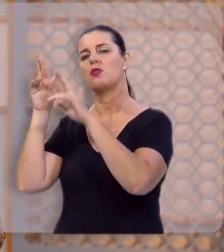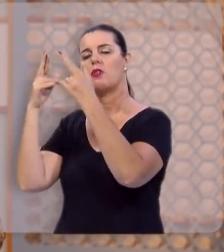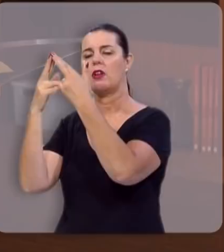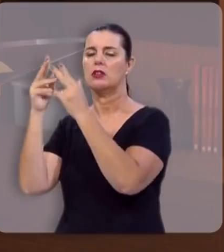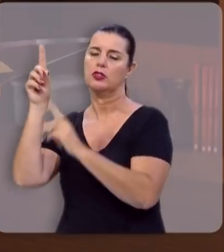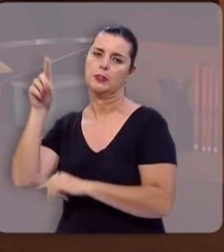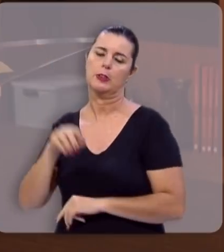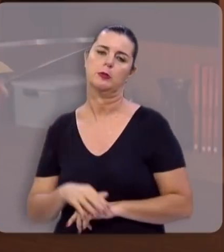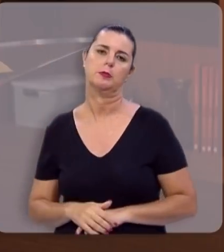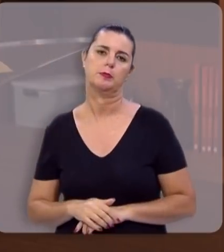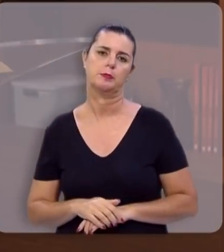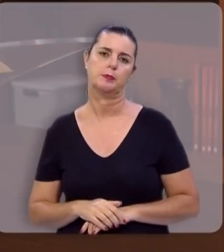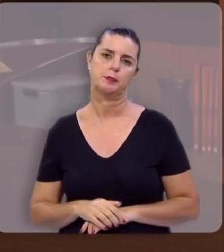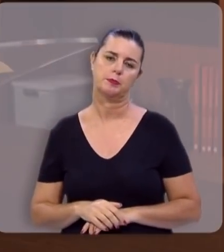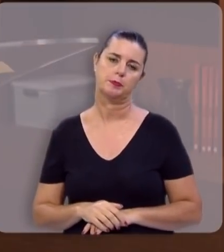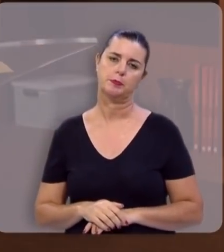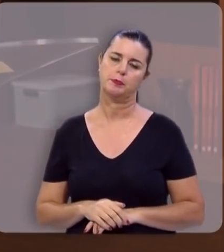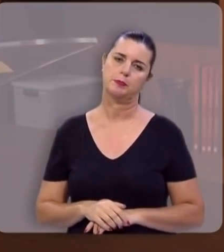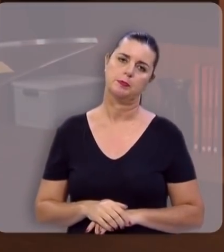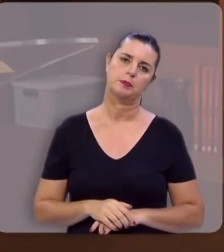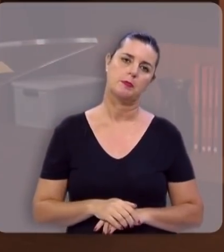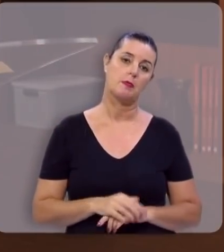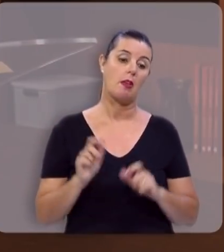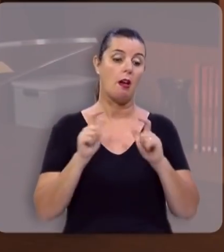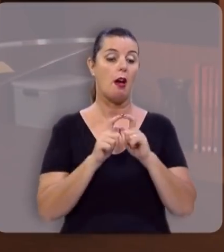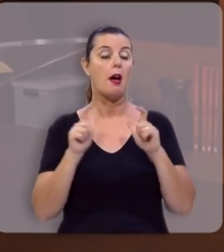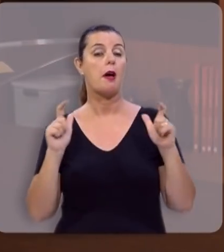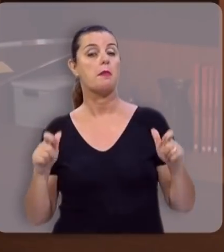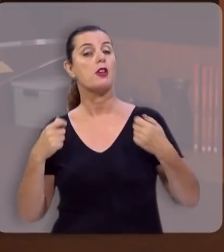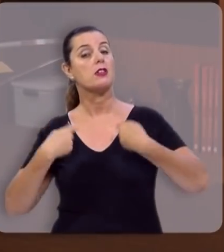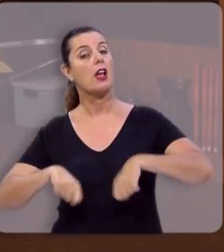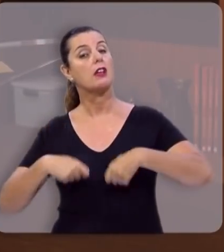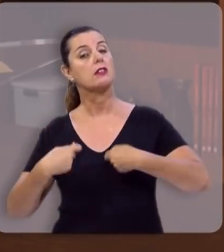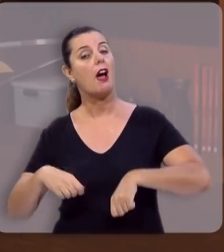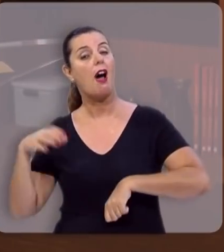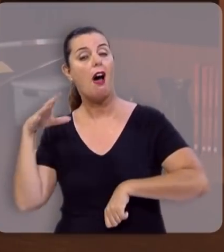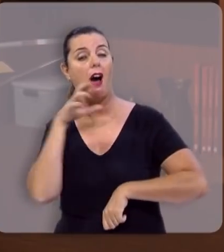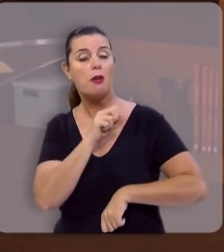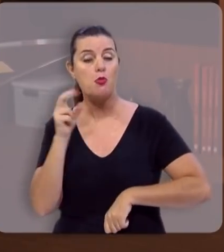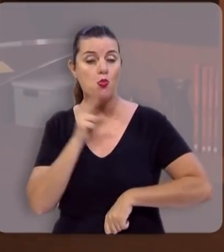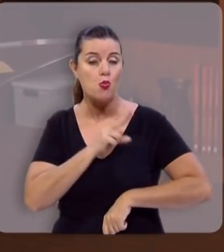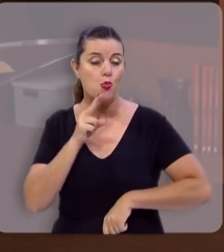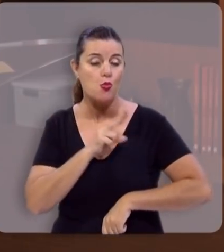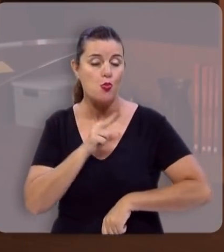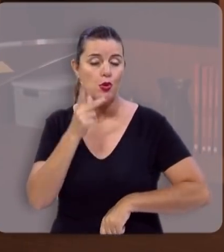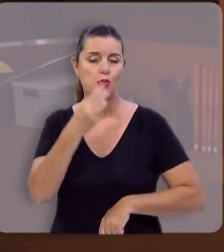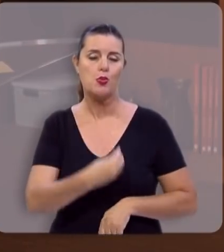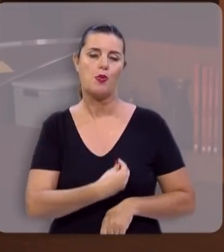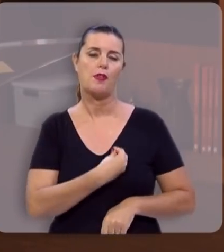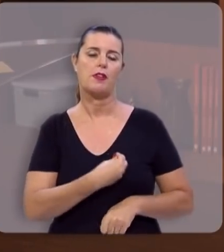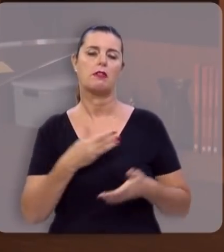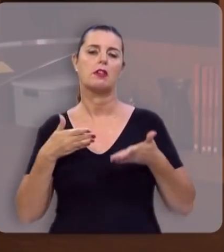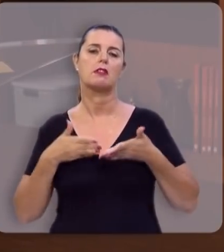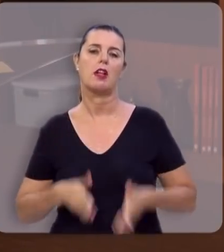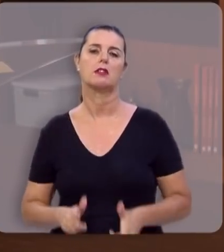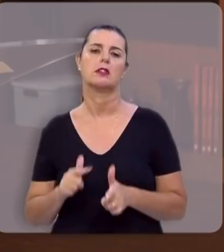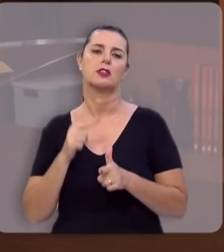Deus. A maior necessidade, a mais urgente necessidade da sua vida é nascer de novo.